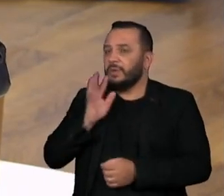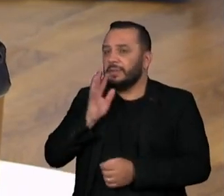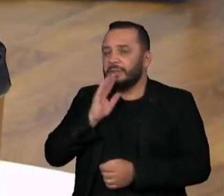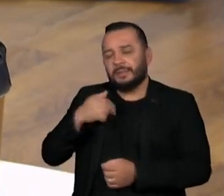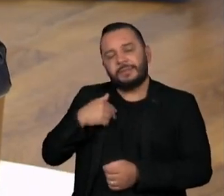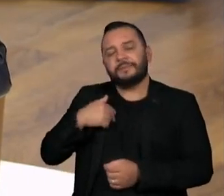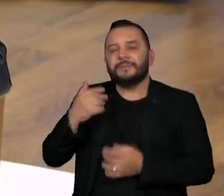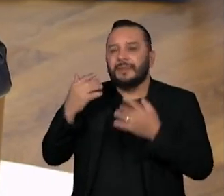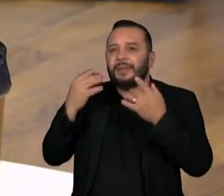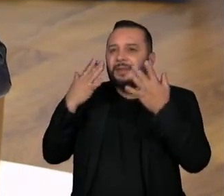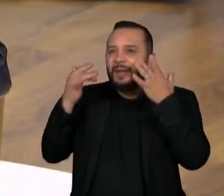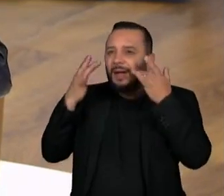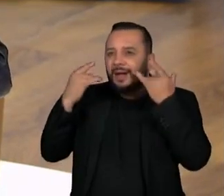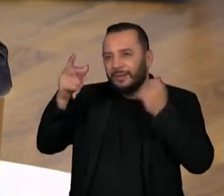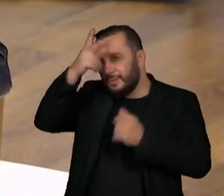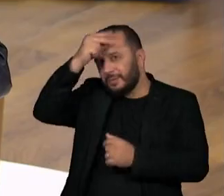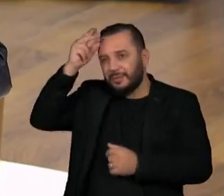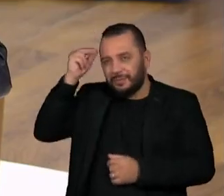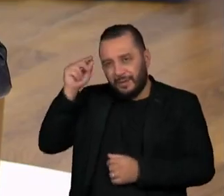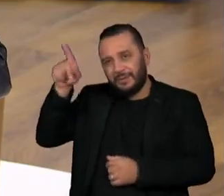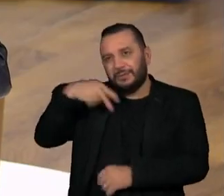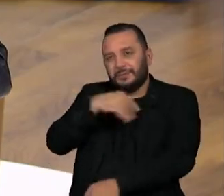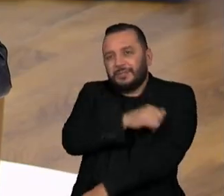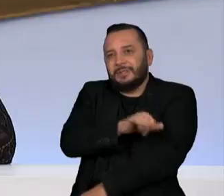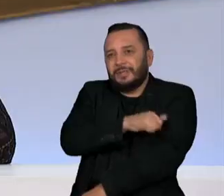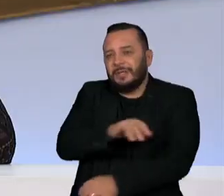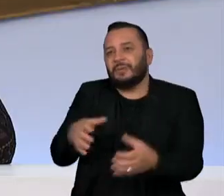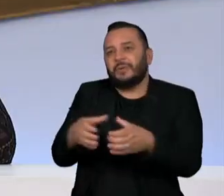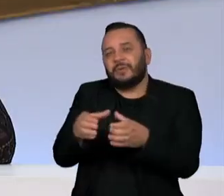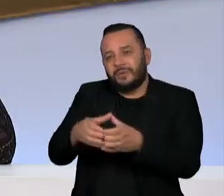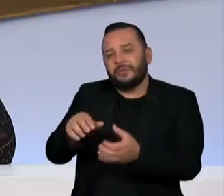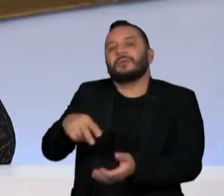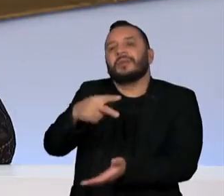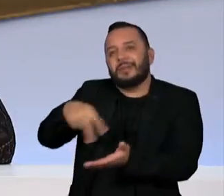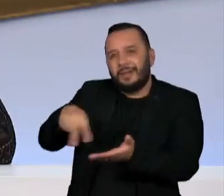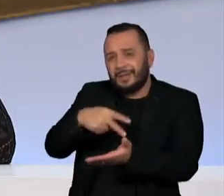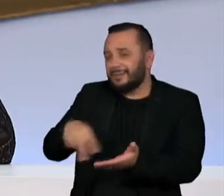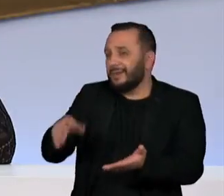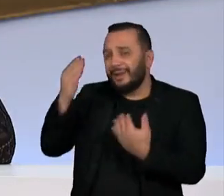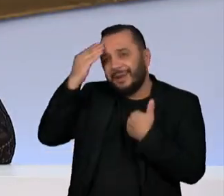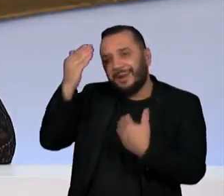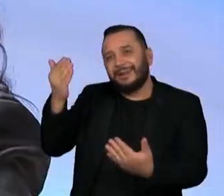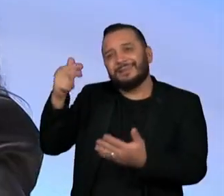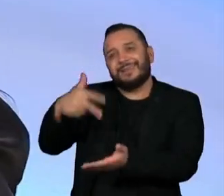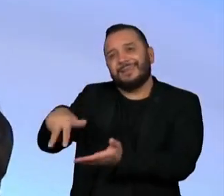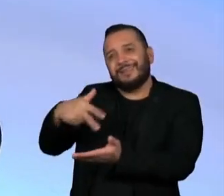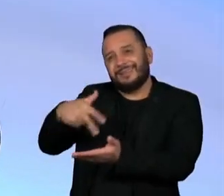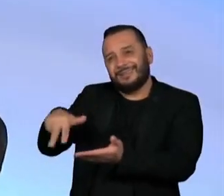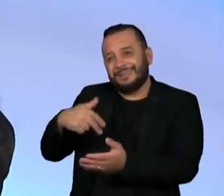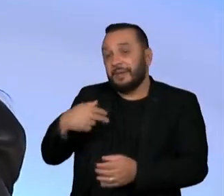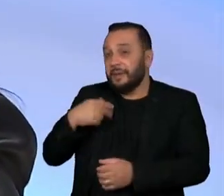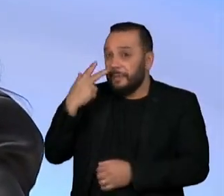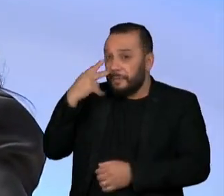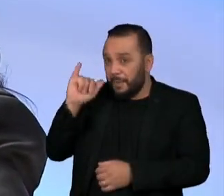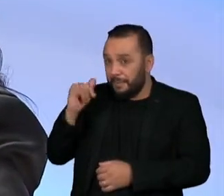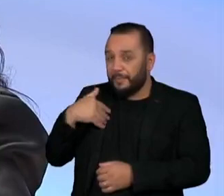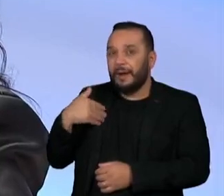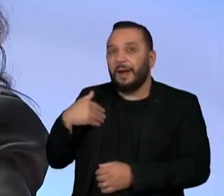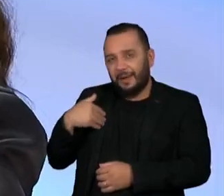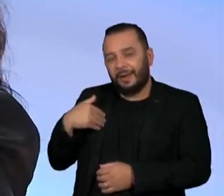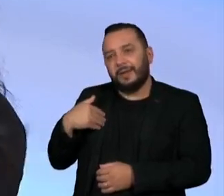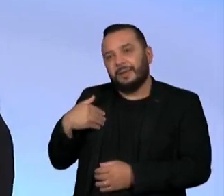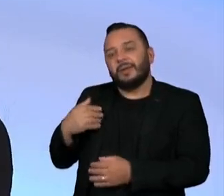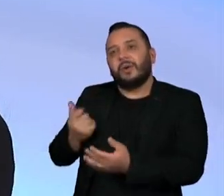Municipal do Rio de Janeiro, eu conheci companhias de dança, participei de concursos graças à dança. Né? O meu pai comprava para eu ir,